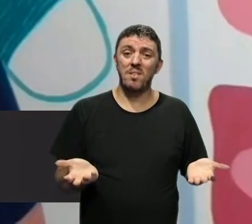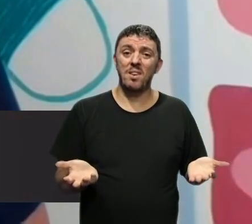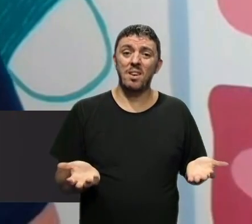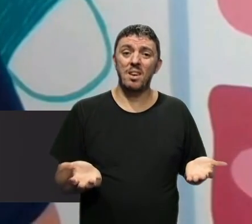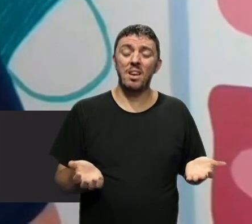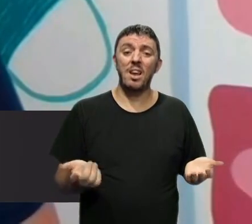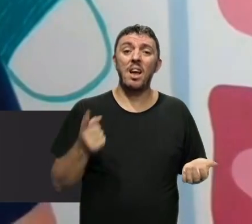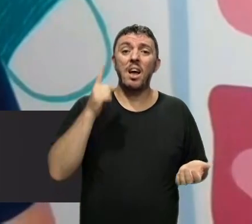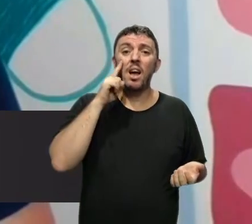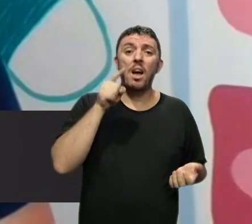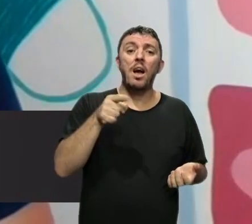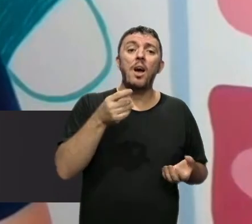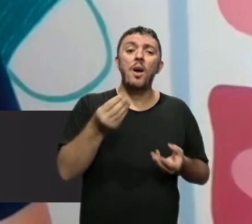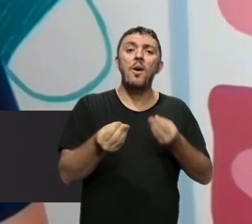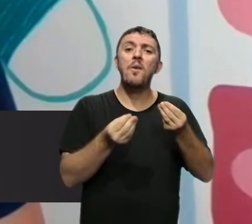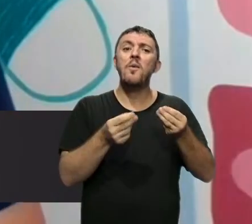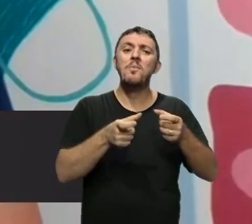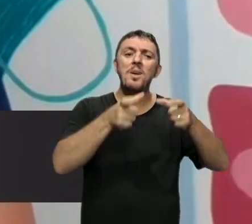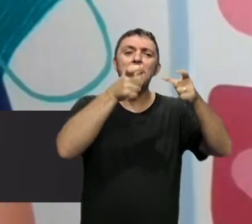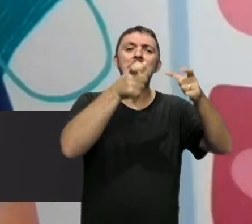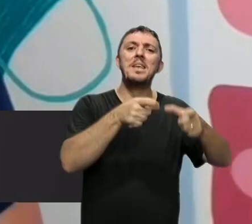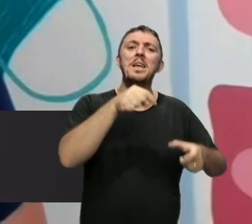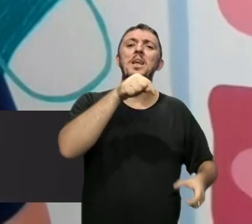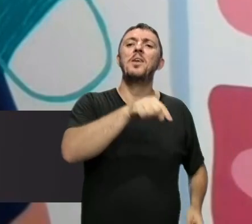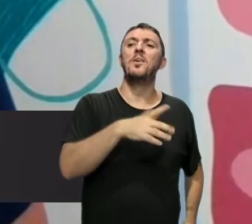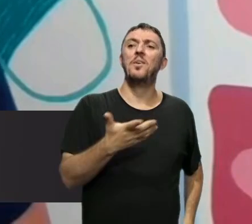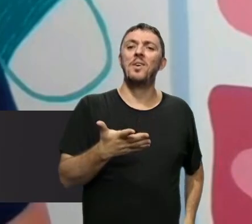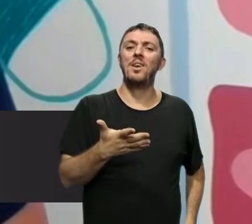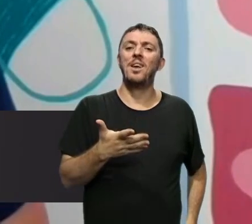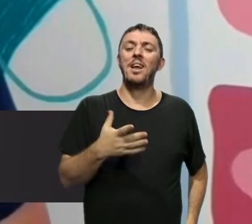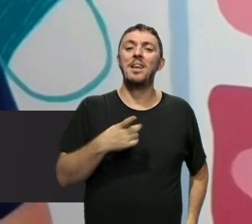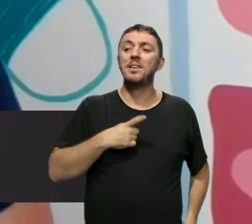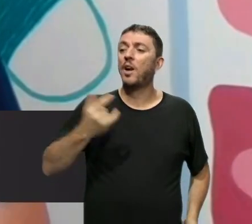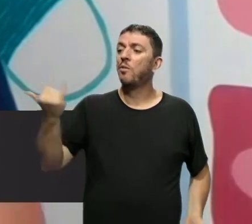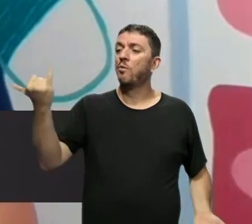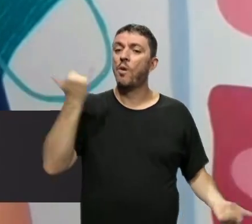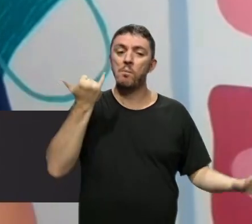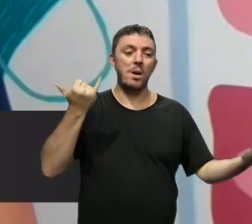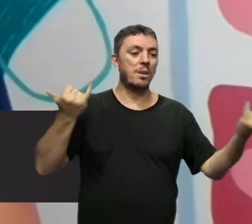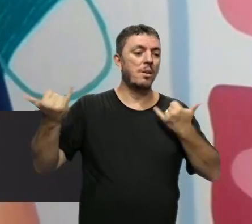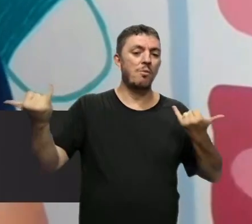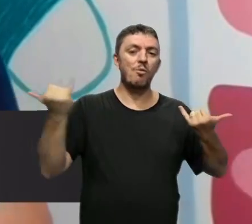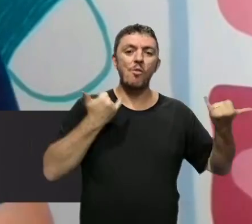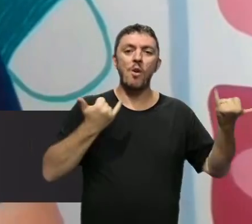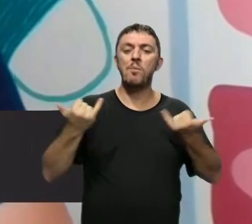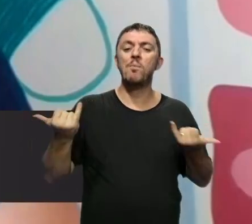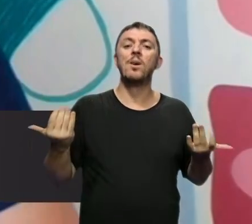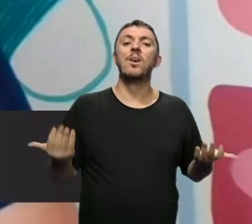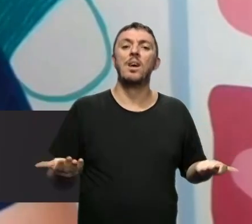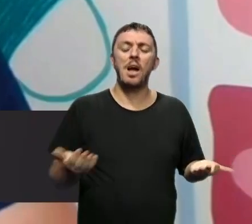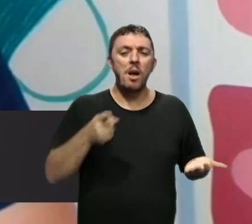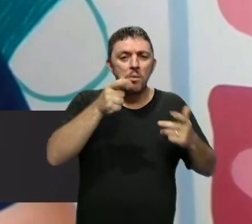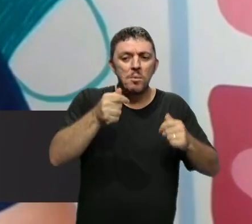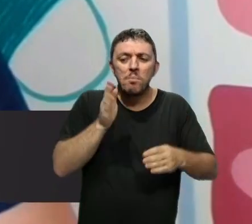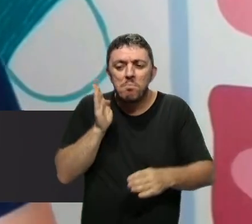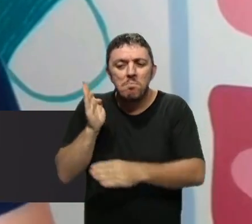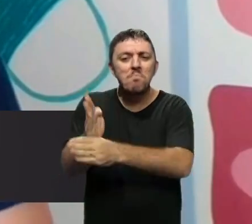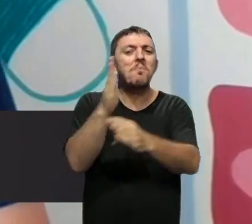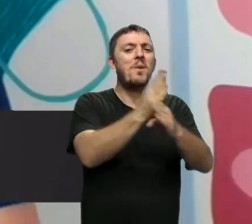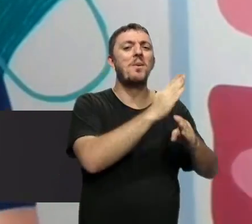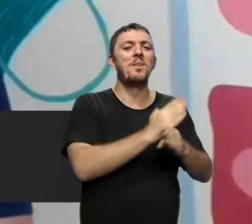você é atravessado naquele lugar? Que informações estão chegando para você? Encontra essas